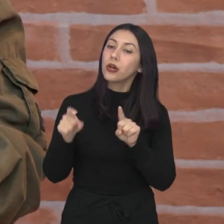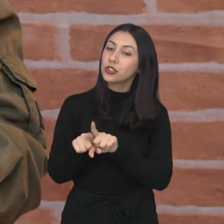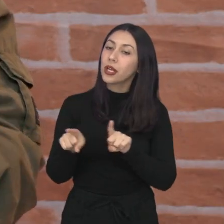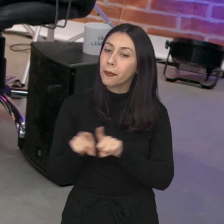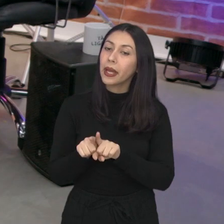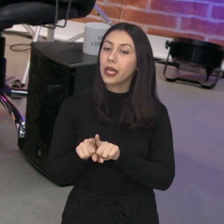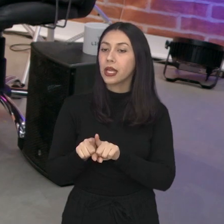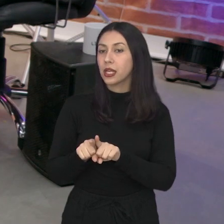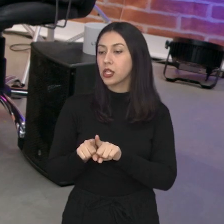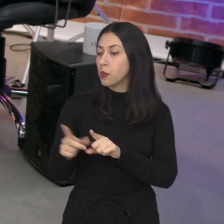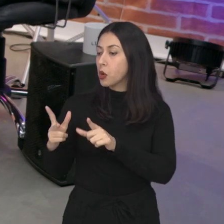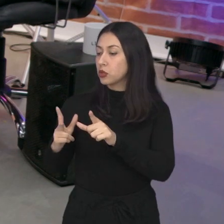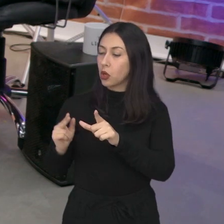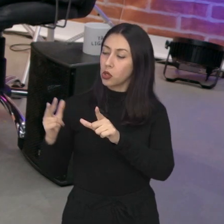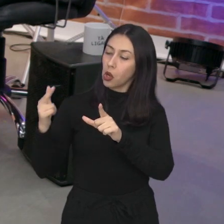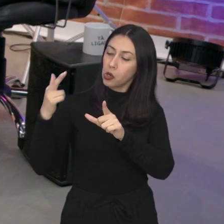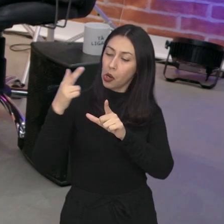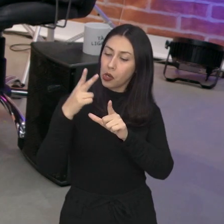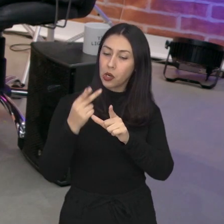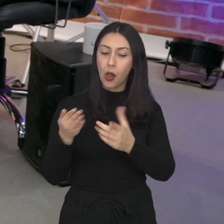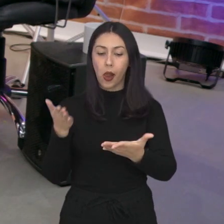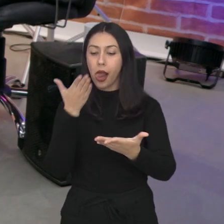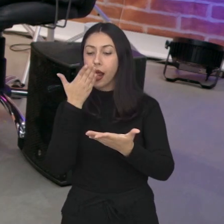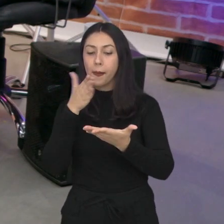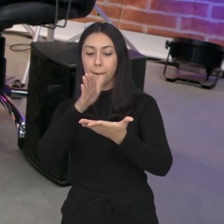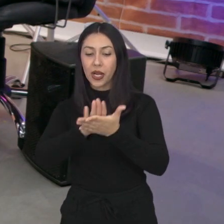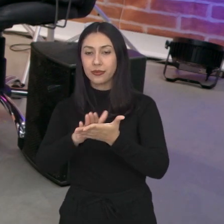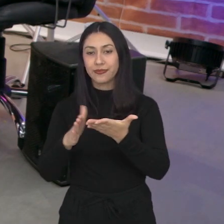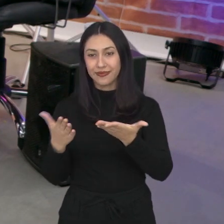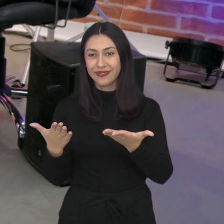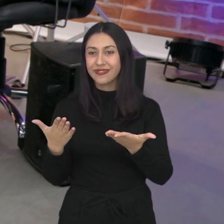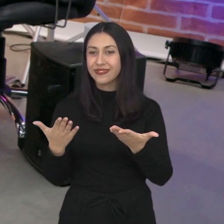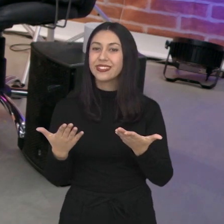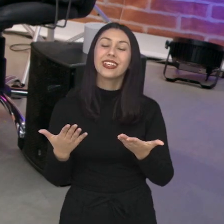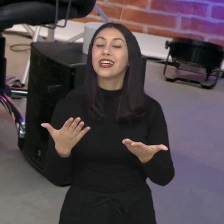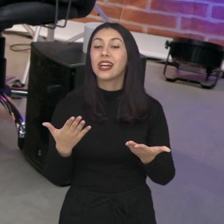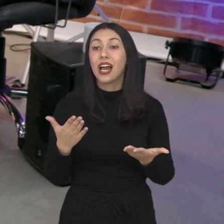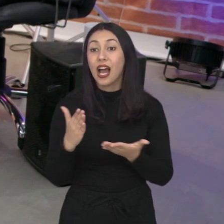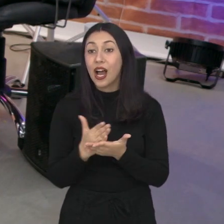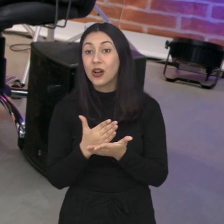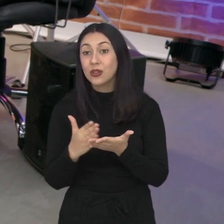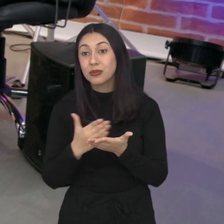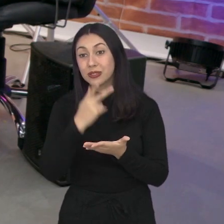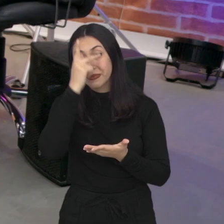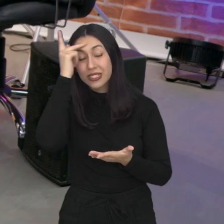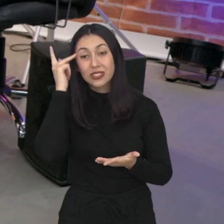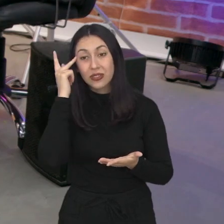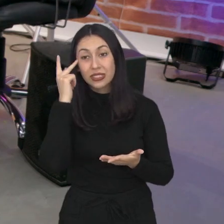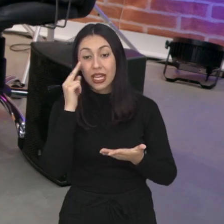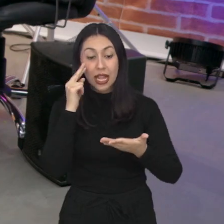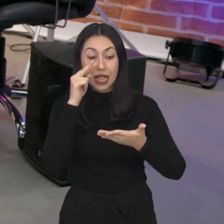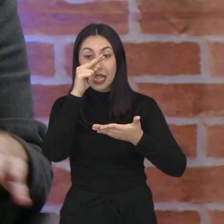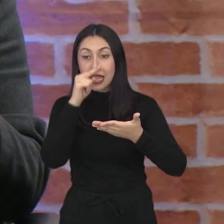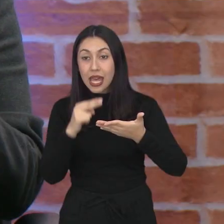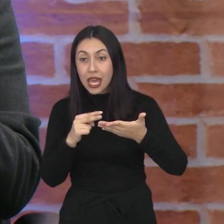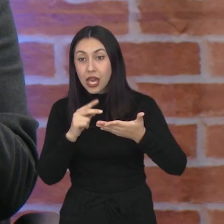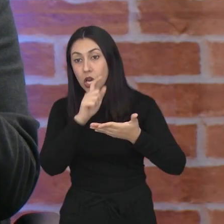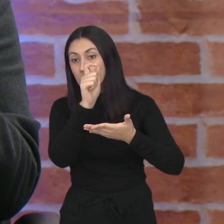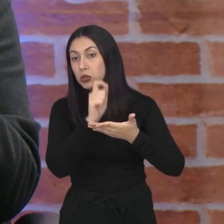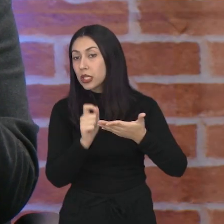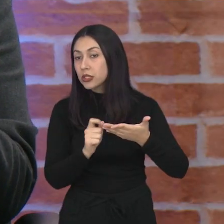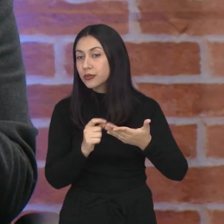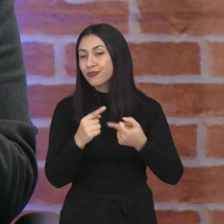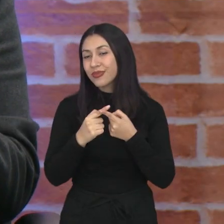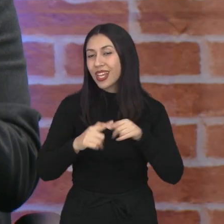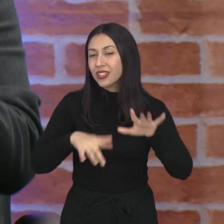Sim, você pode pular as figuras. É a forma que todo mundo lê o cartoon. Algumas pessoas leem o que você escreveu, às vezes você tem o